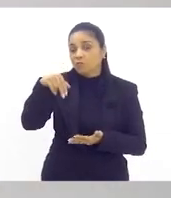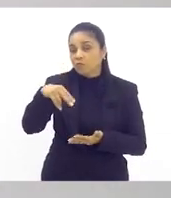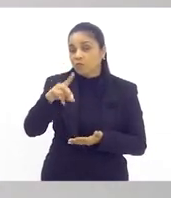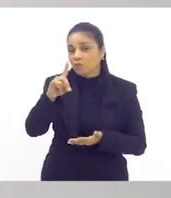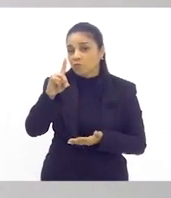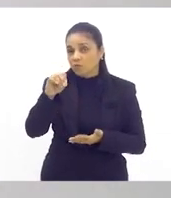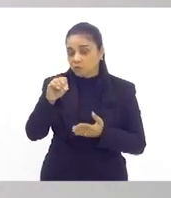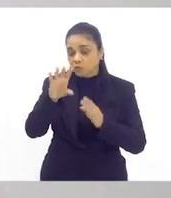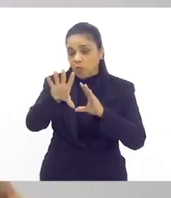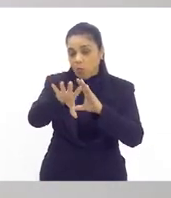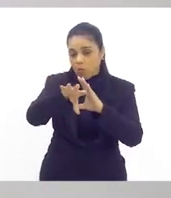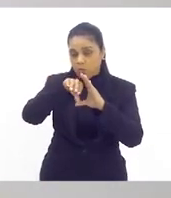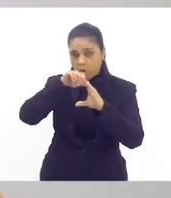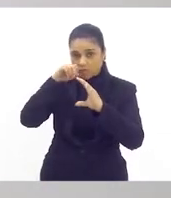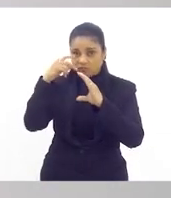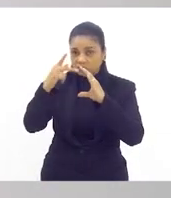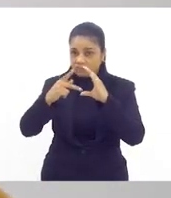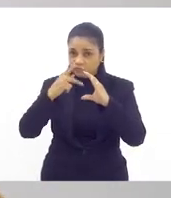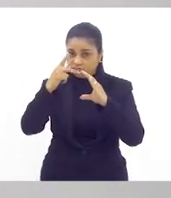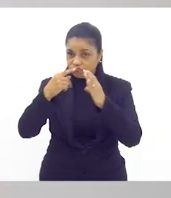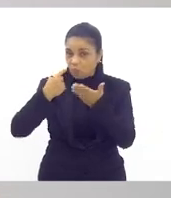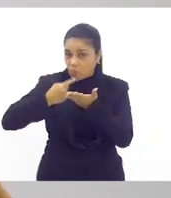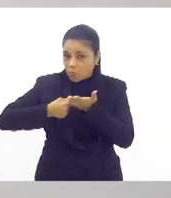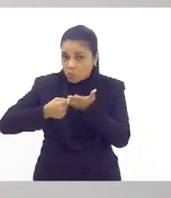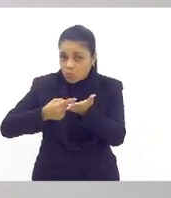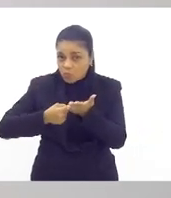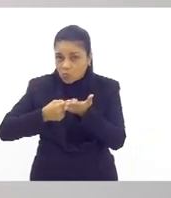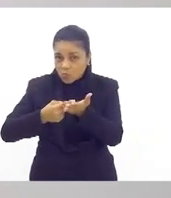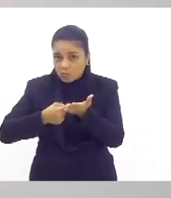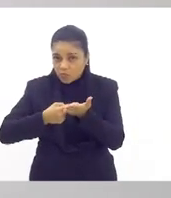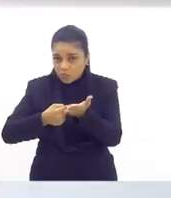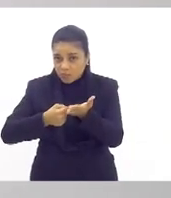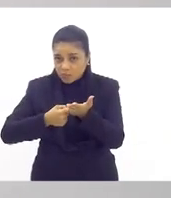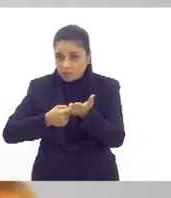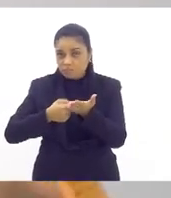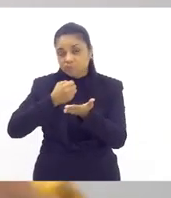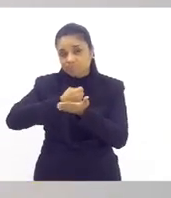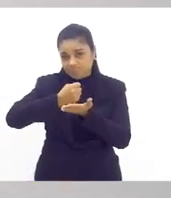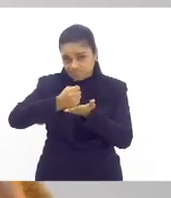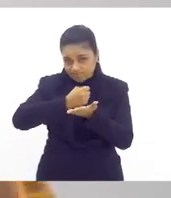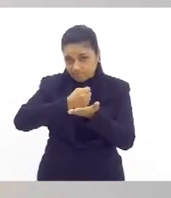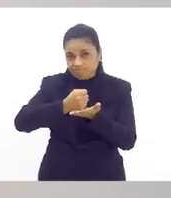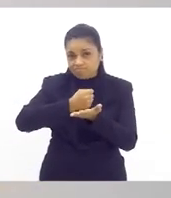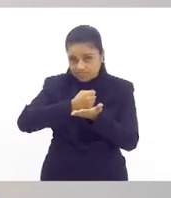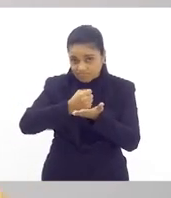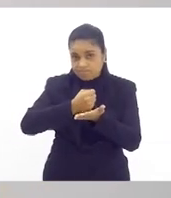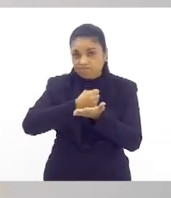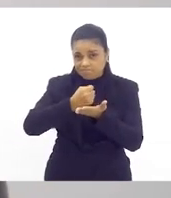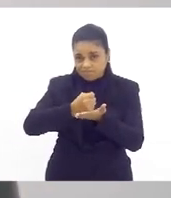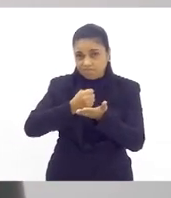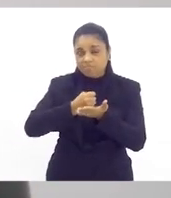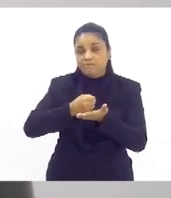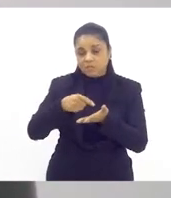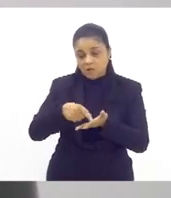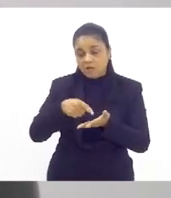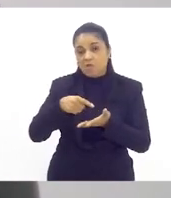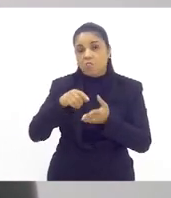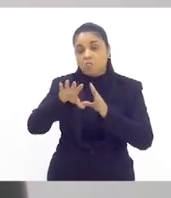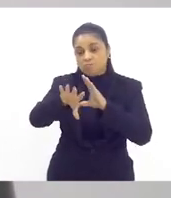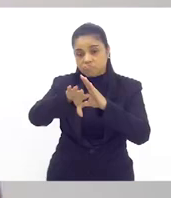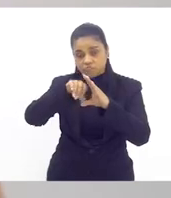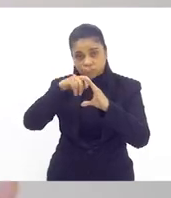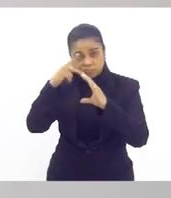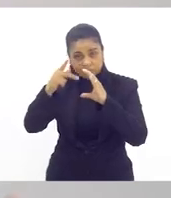visual portanto existe um compromisso legal no fomento do audiovisual existe uma expectativa do setor áudio